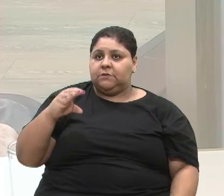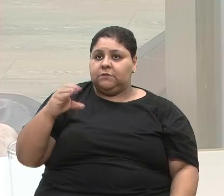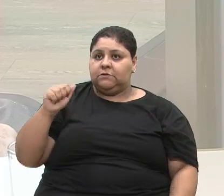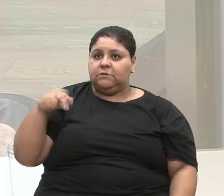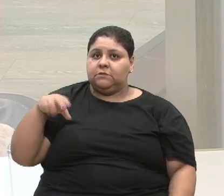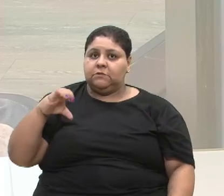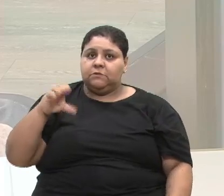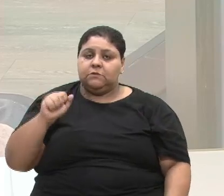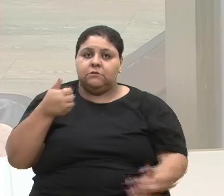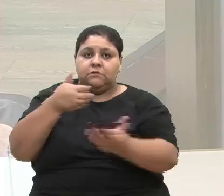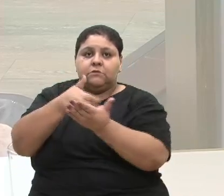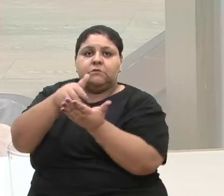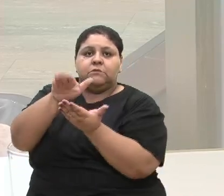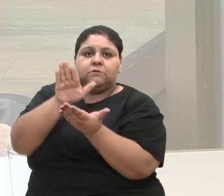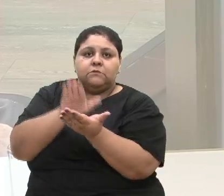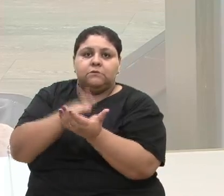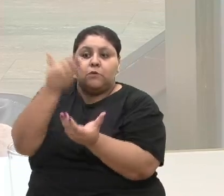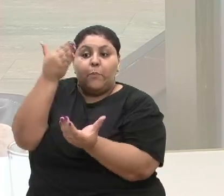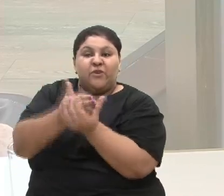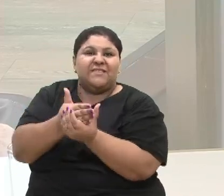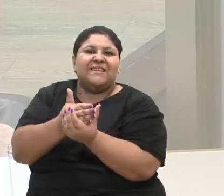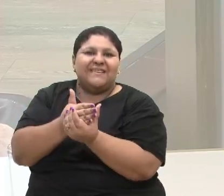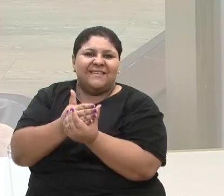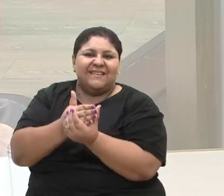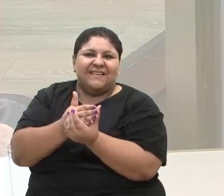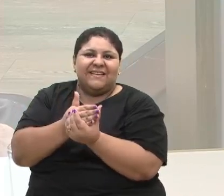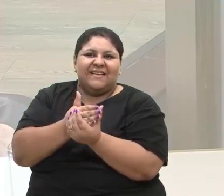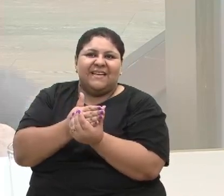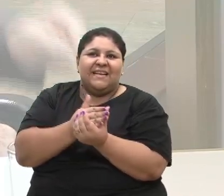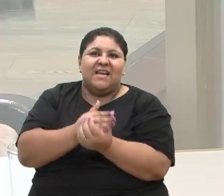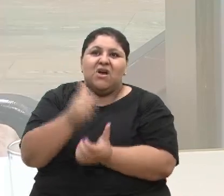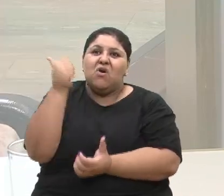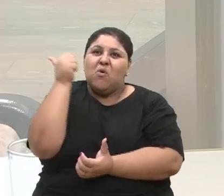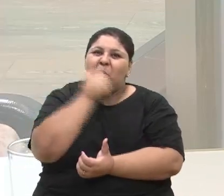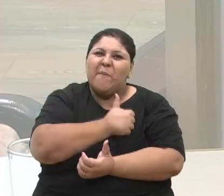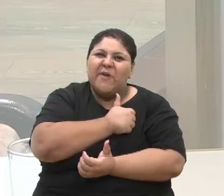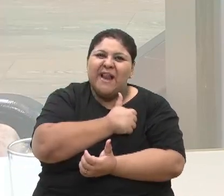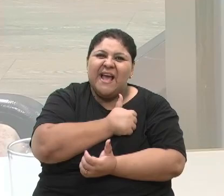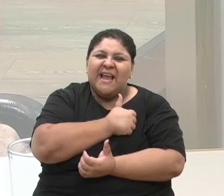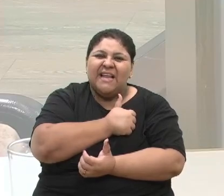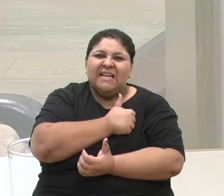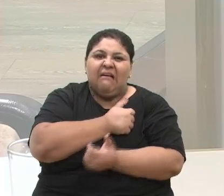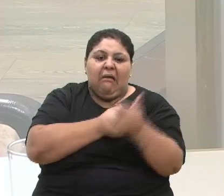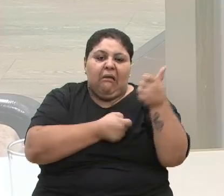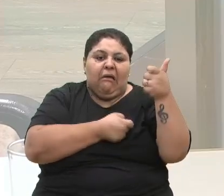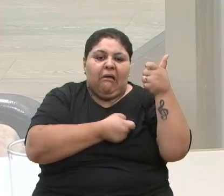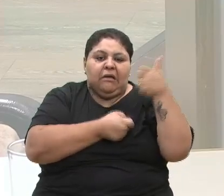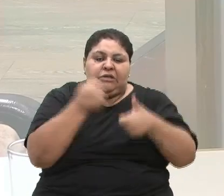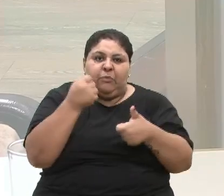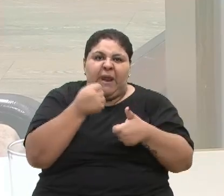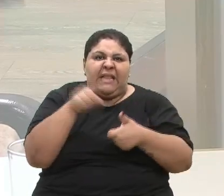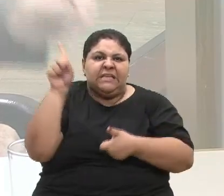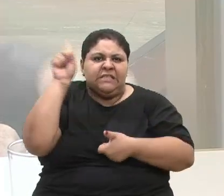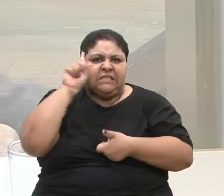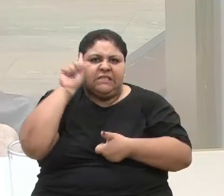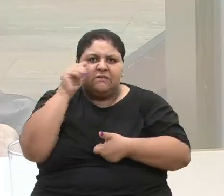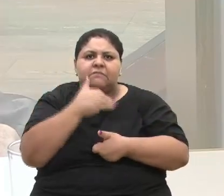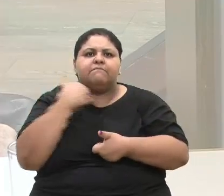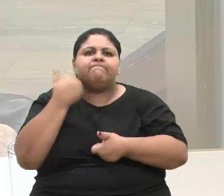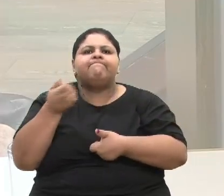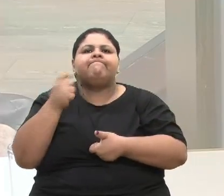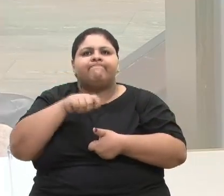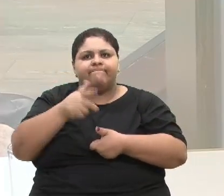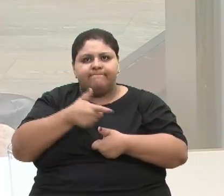numa sociedade em que a cada 8 minutos uma mulher é estuprada, em que mulheres diariamente são mortas, a gente precisa falar